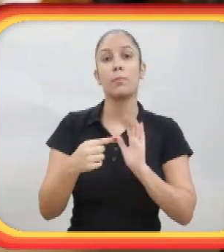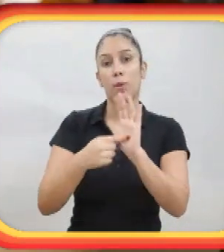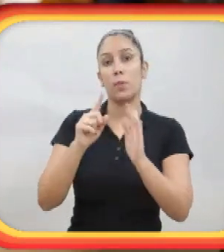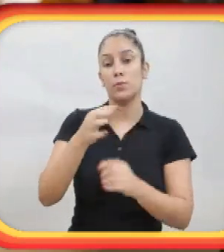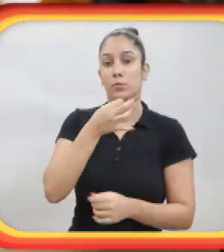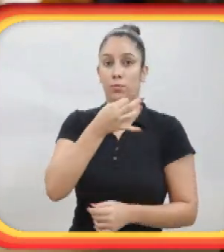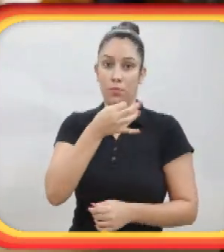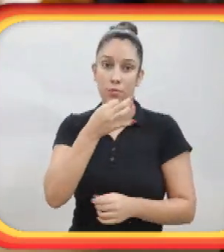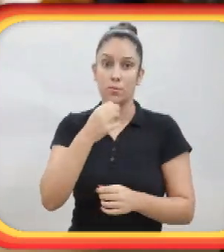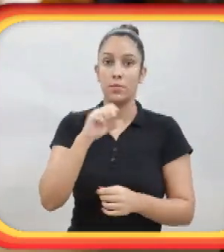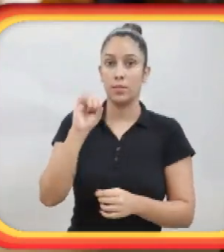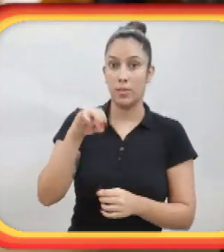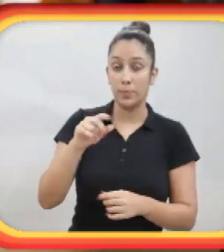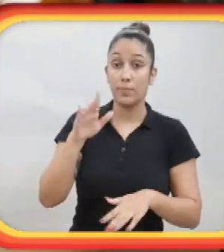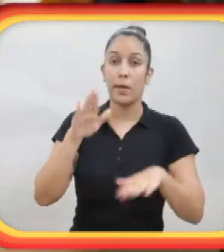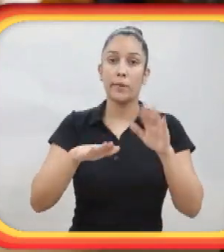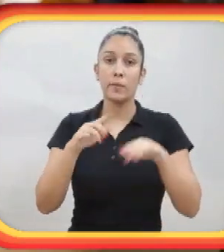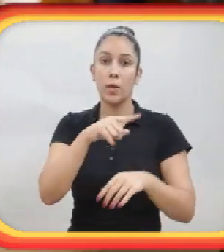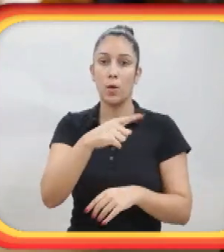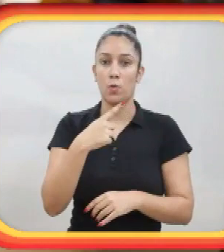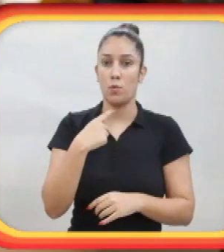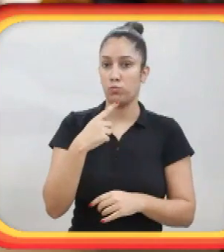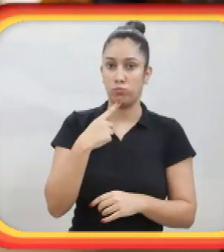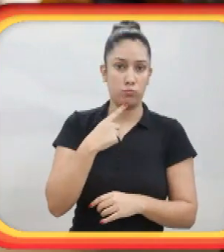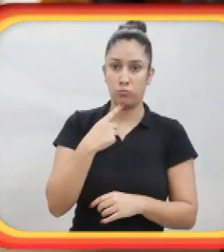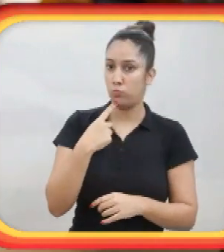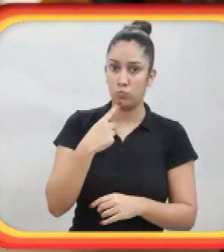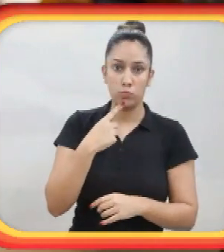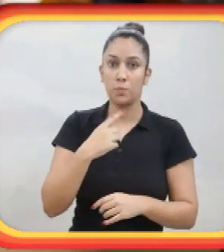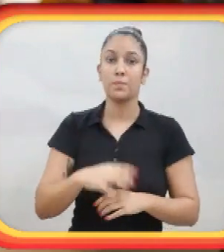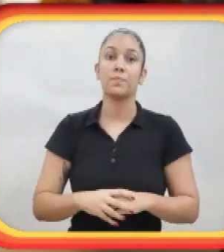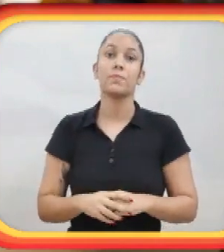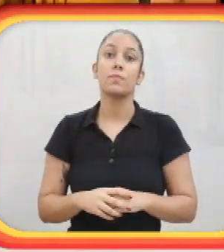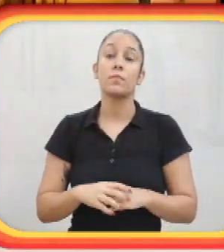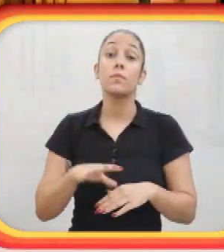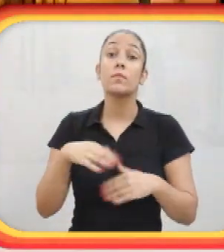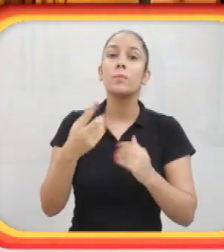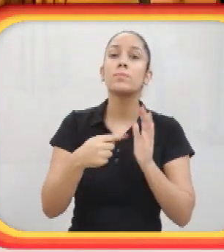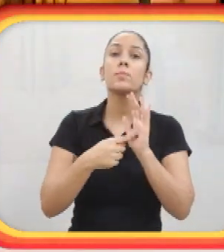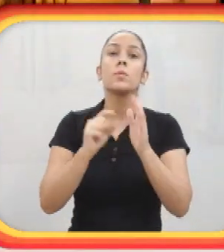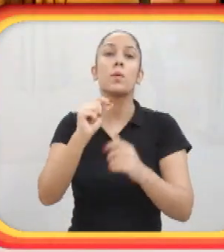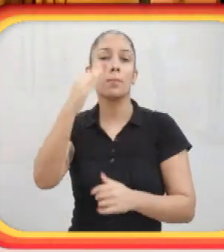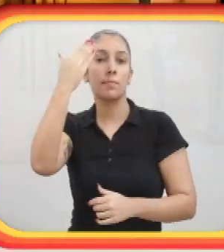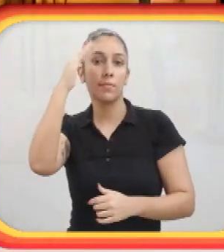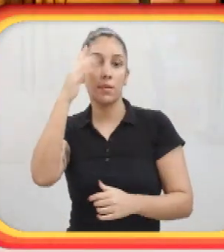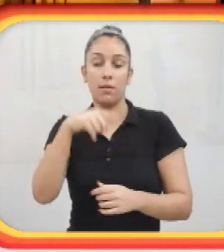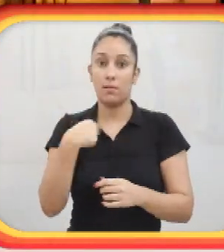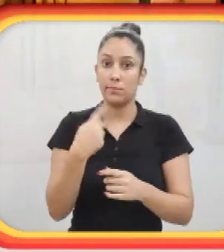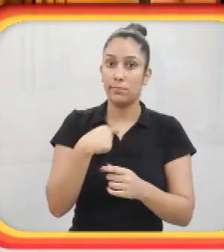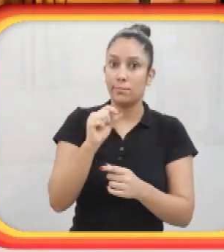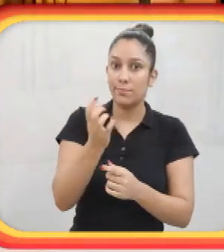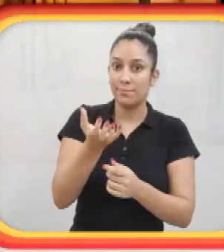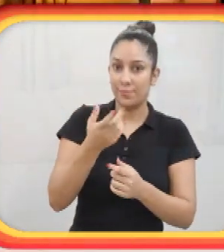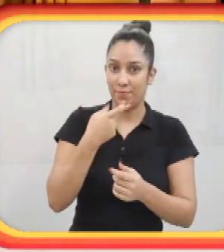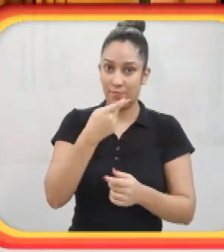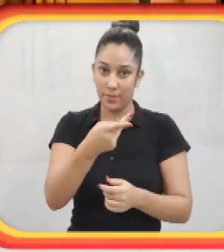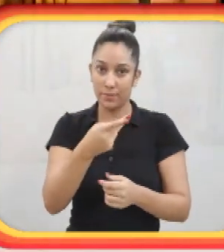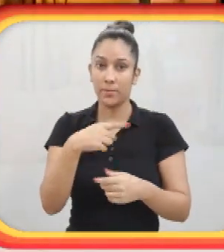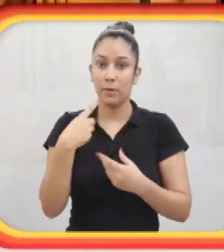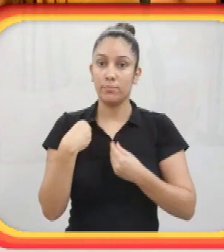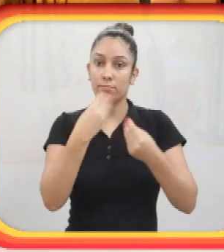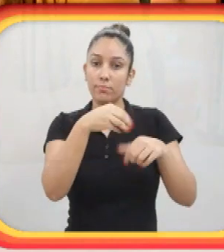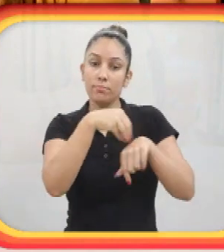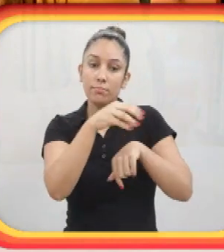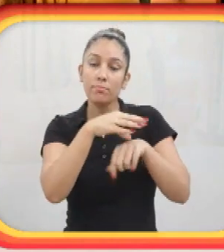com a cabeça. Ela fazia um som, um sinal, às vezes ela fazia um bico para dizer um não. Então, ela dava alguns indícios que